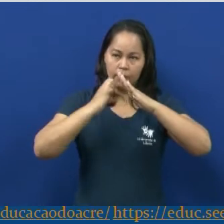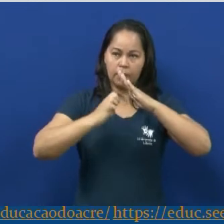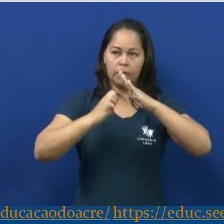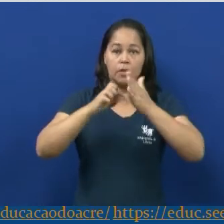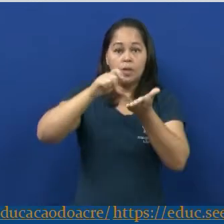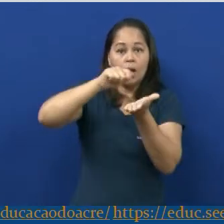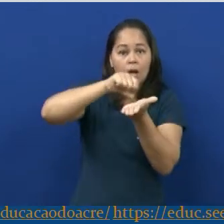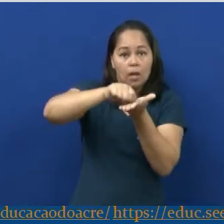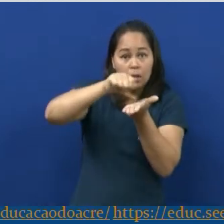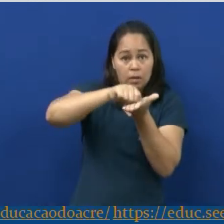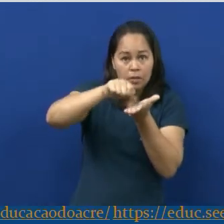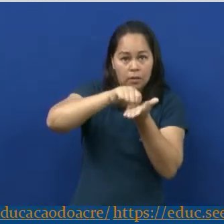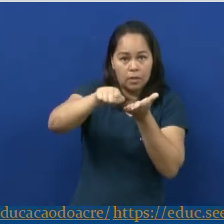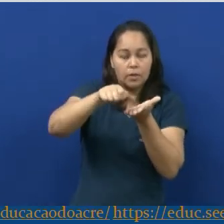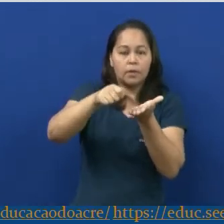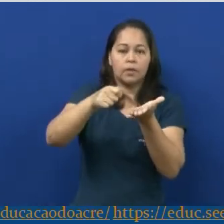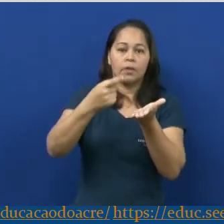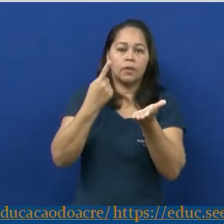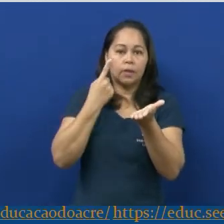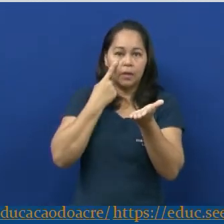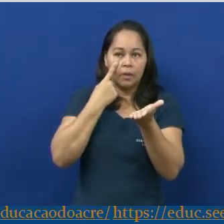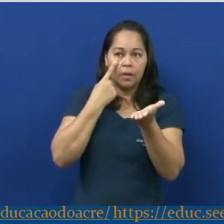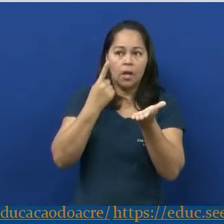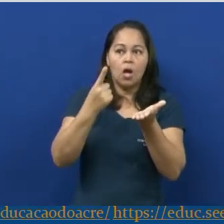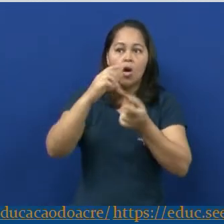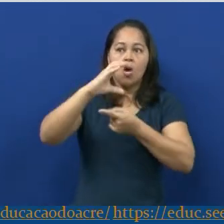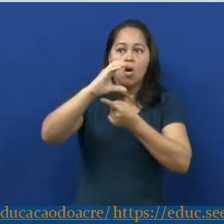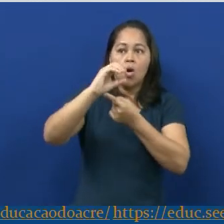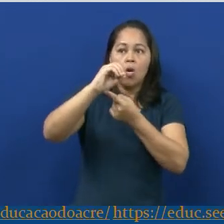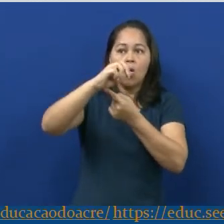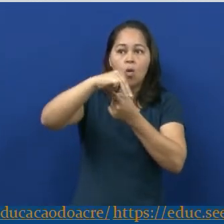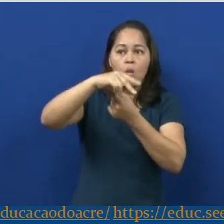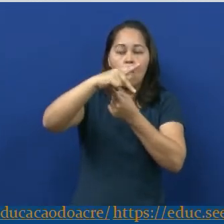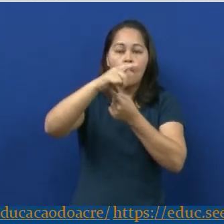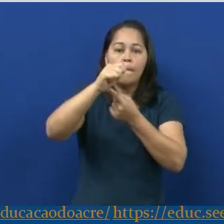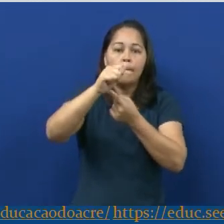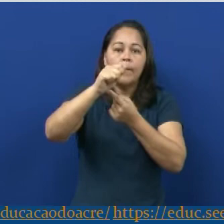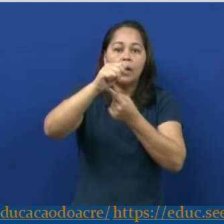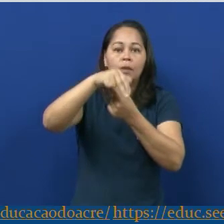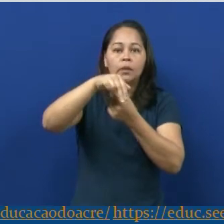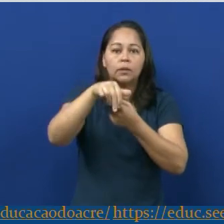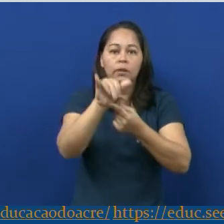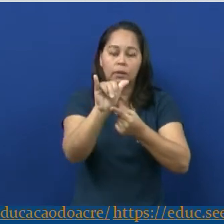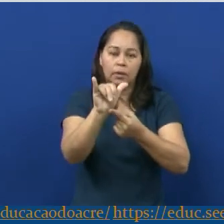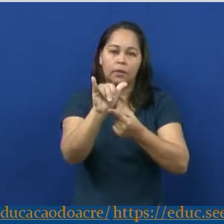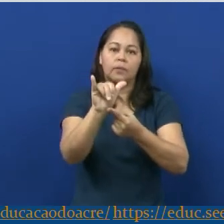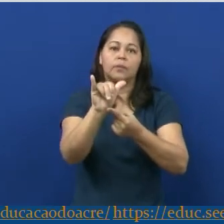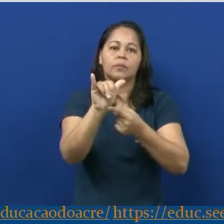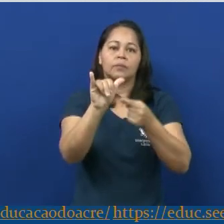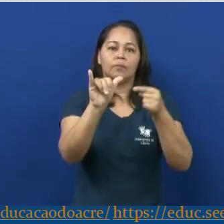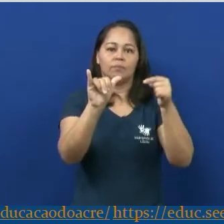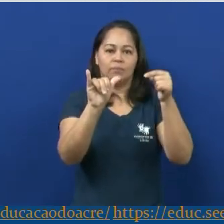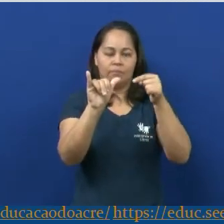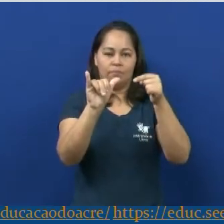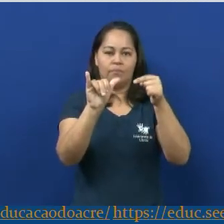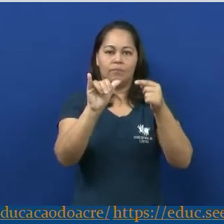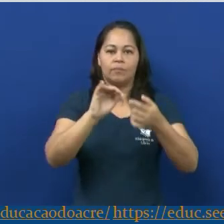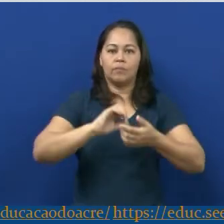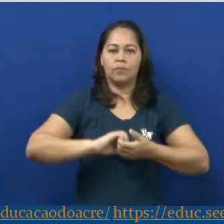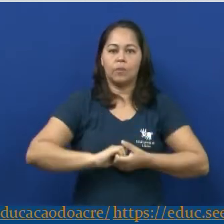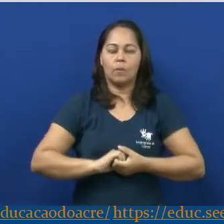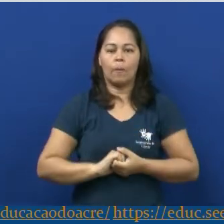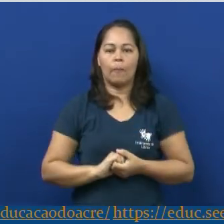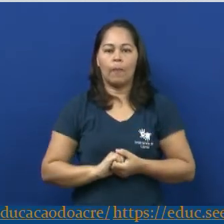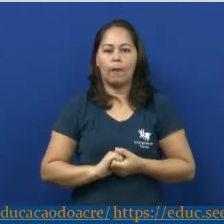work and company war se eu colocar na contracted form is working in the company